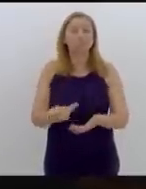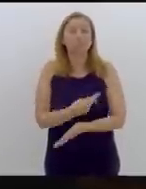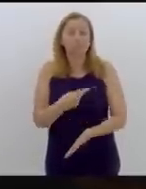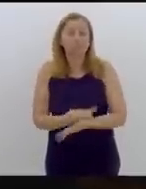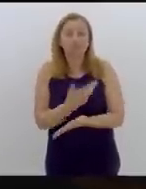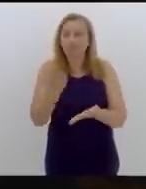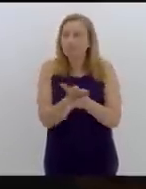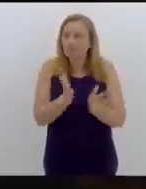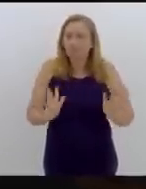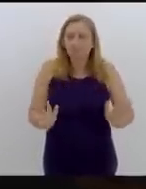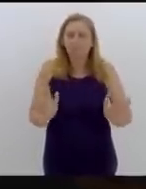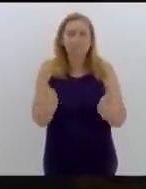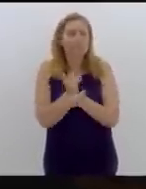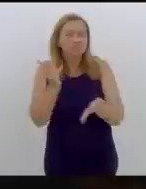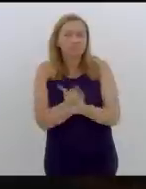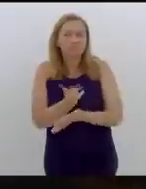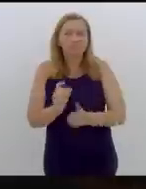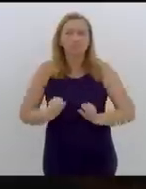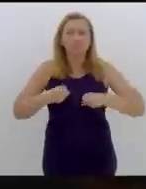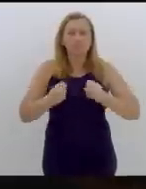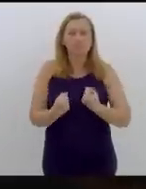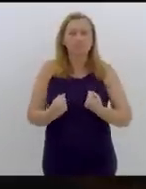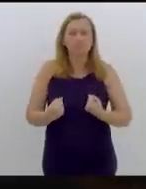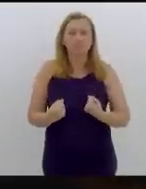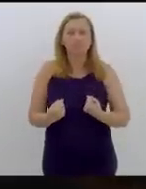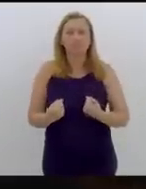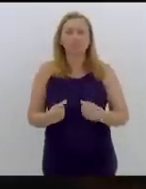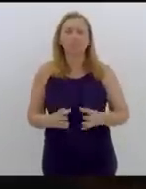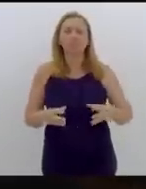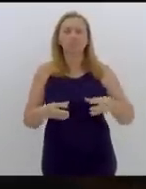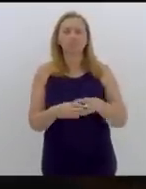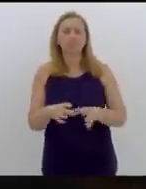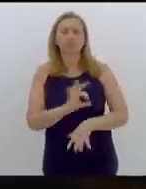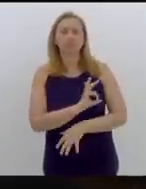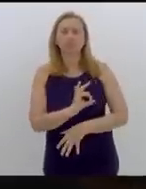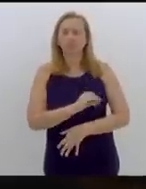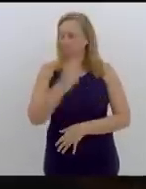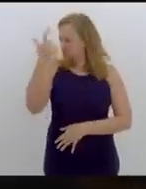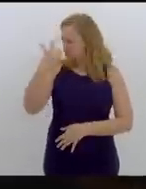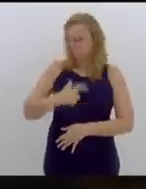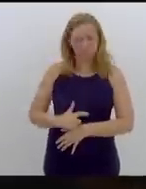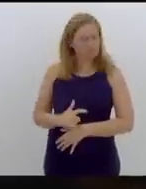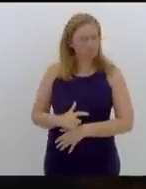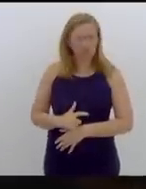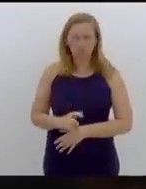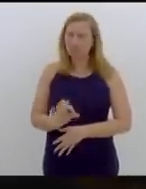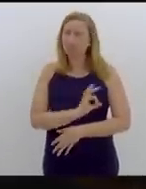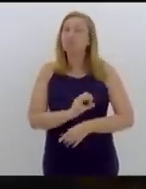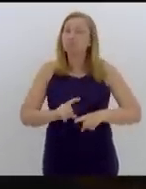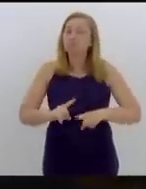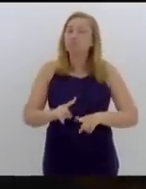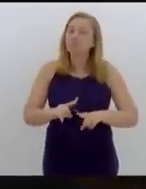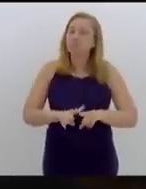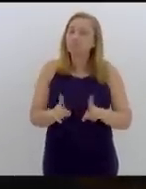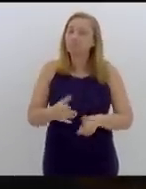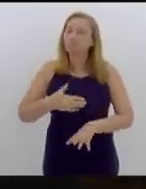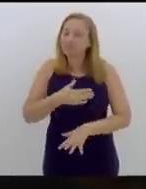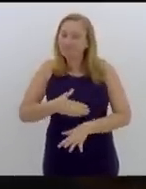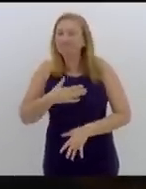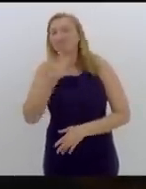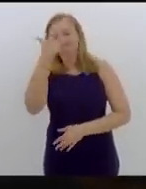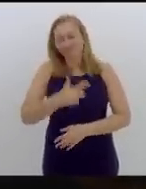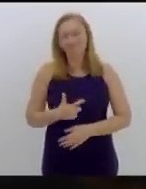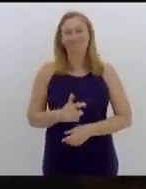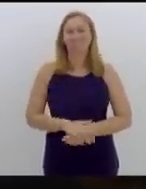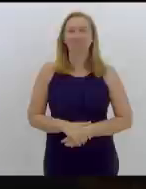com as covardias porque essa é uma forma de defender a farda eu não sou policial mas gostaria de ser